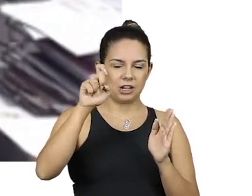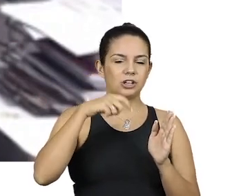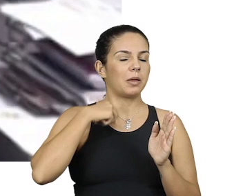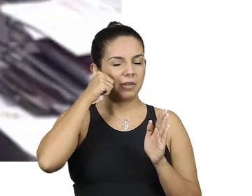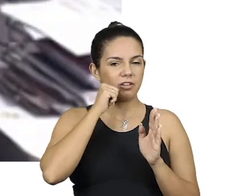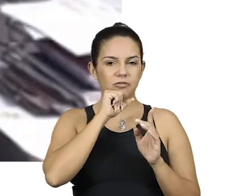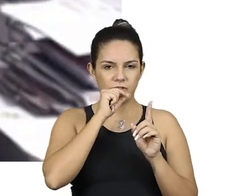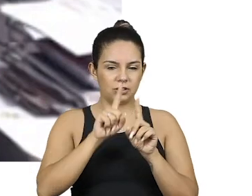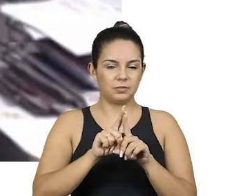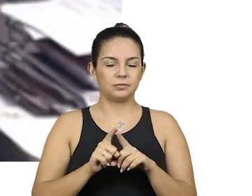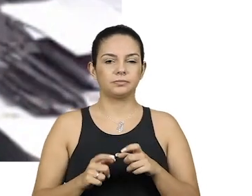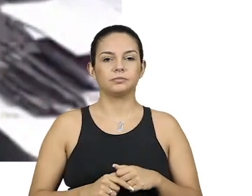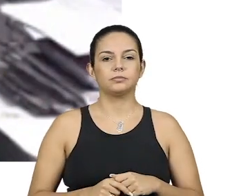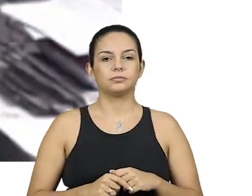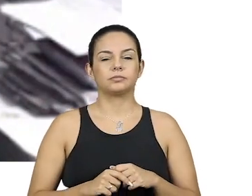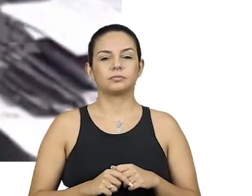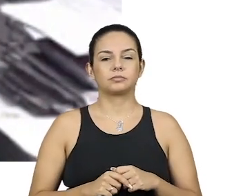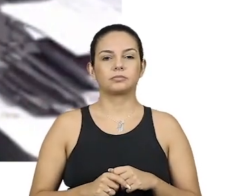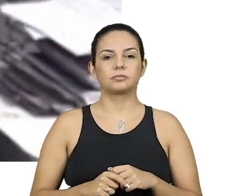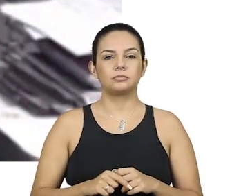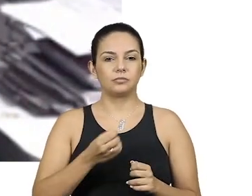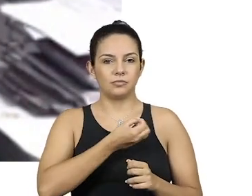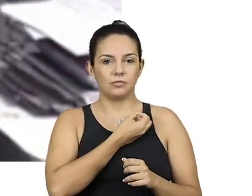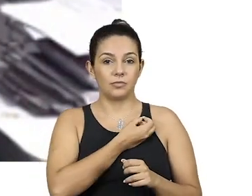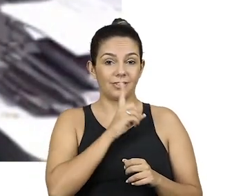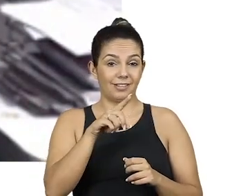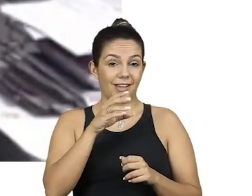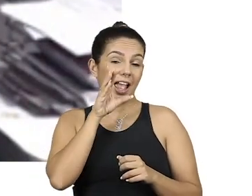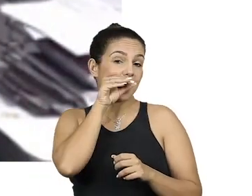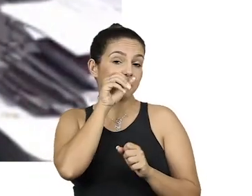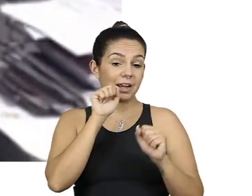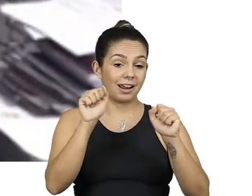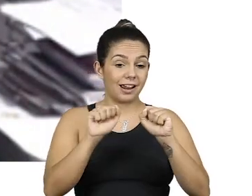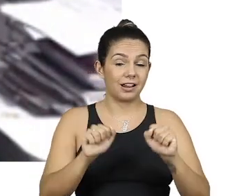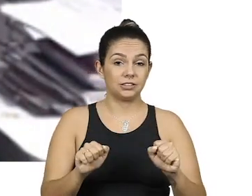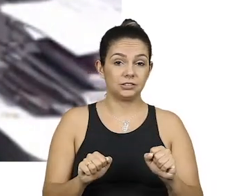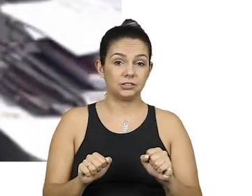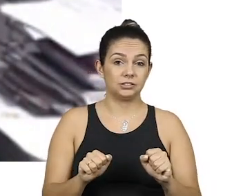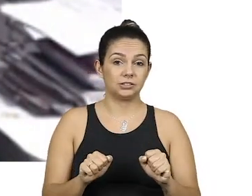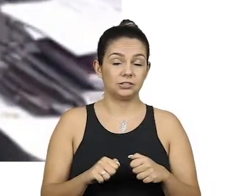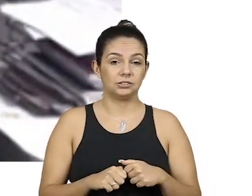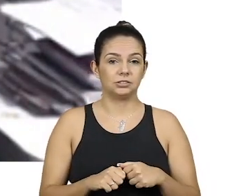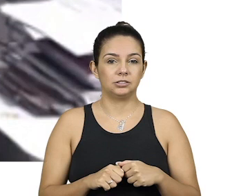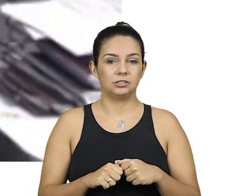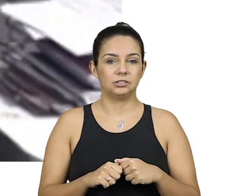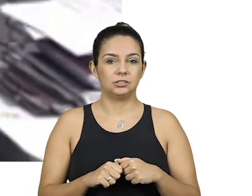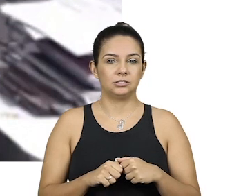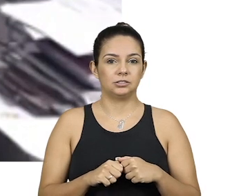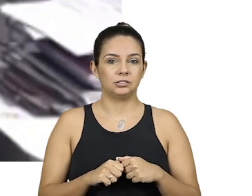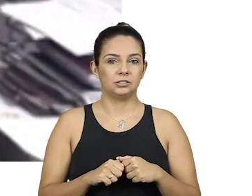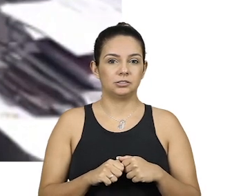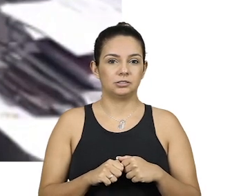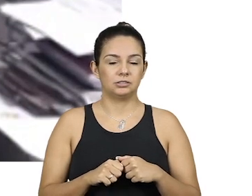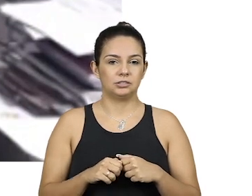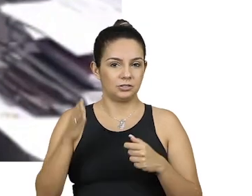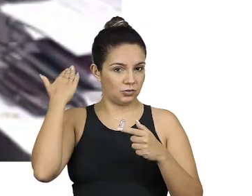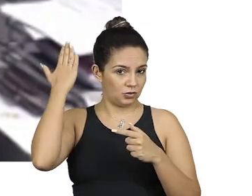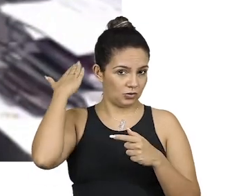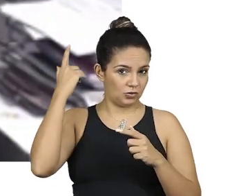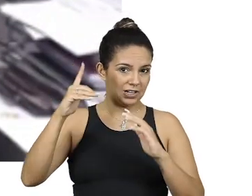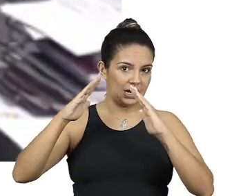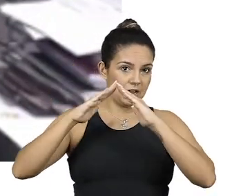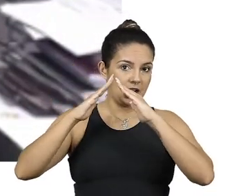e o que era a vida doméstica no Parque Lage,